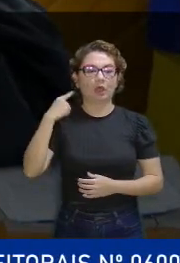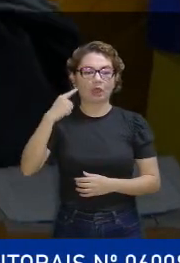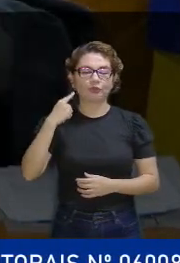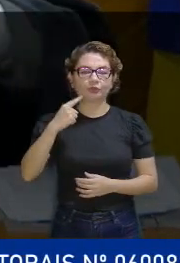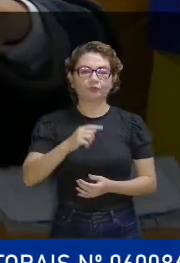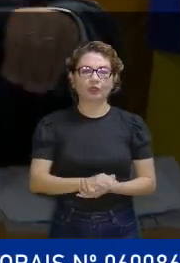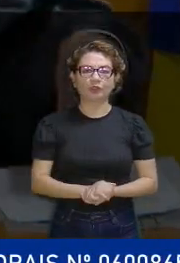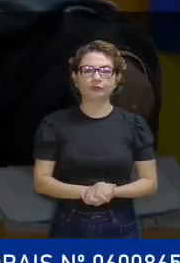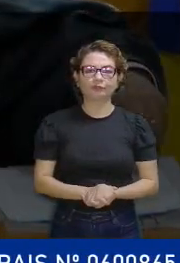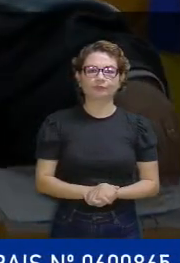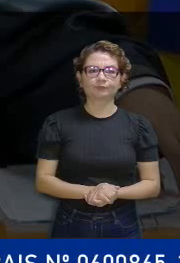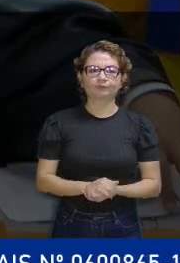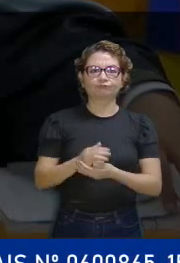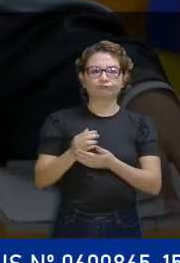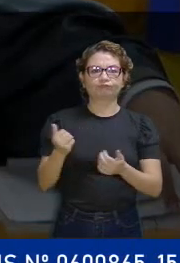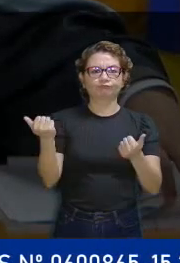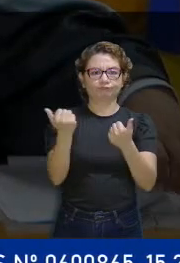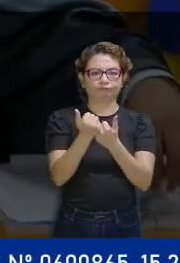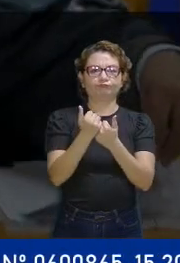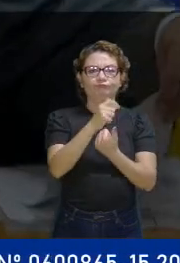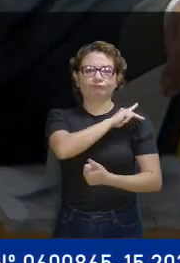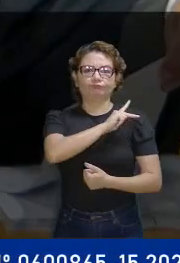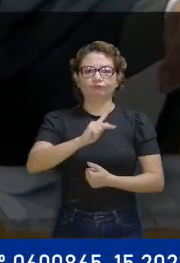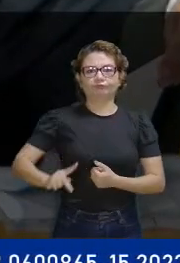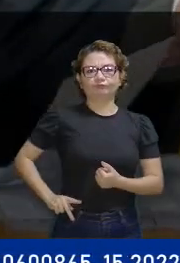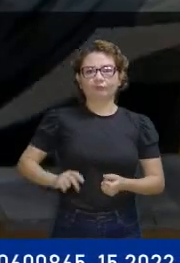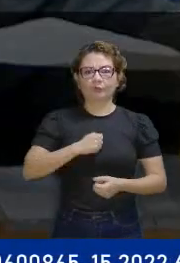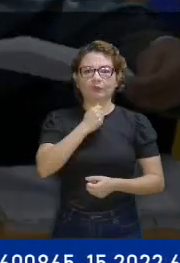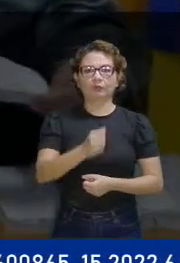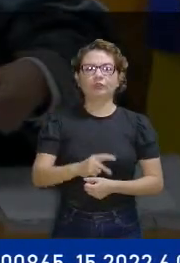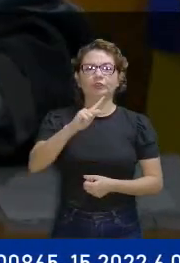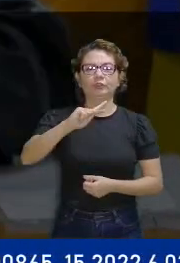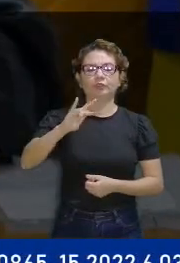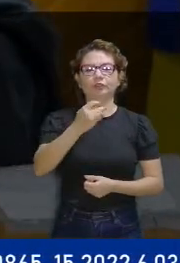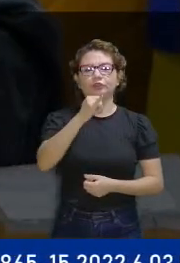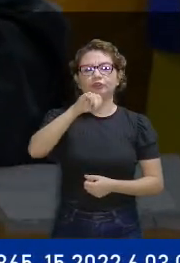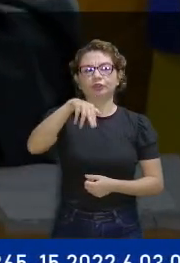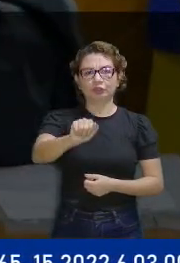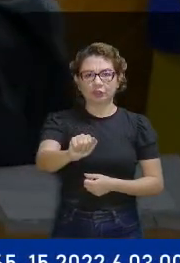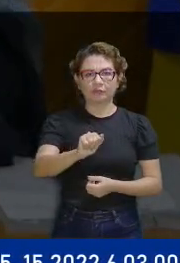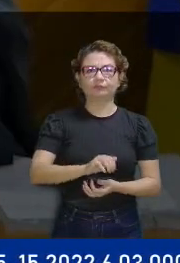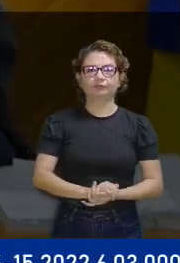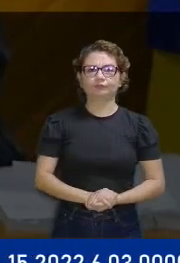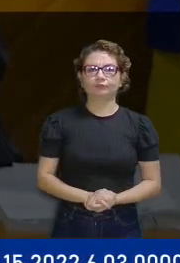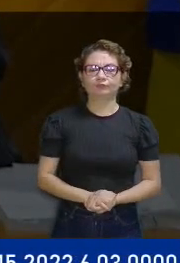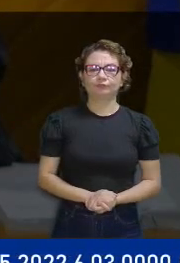Silva. Passo a presidenta para a juíza Tina.